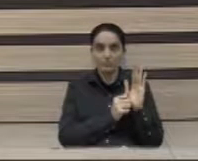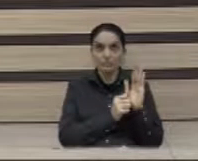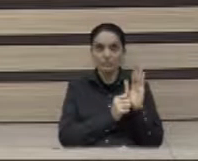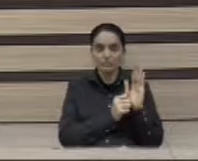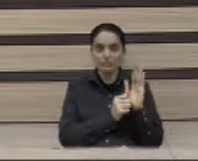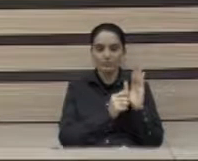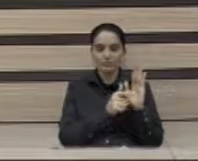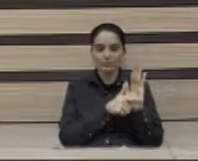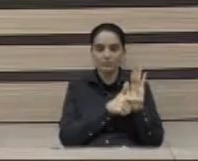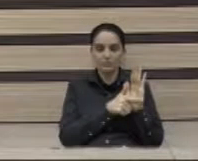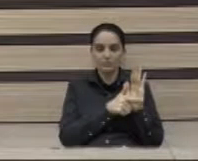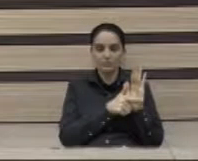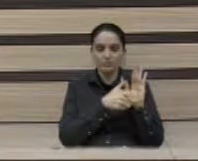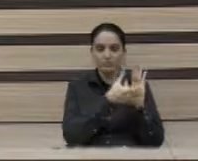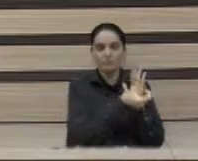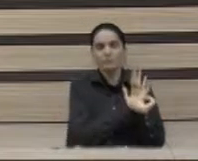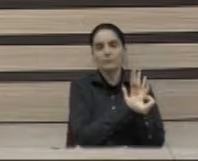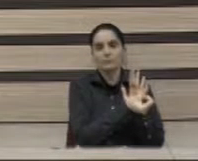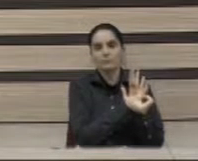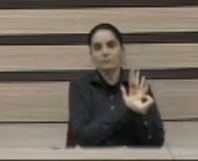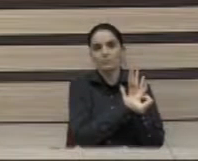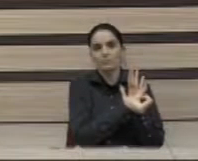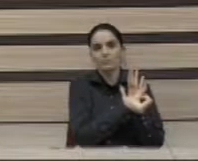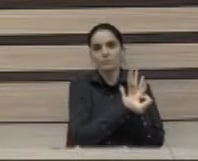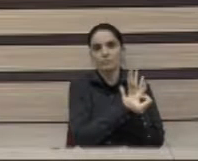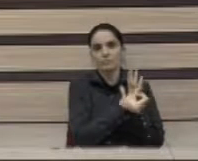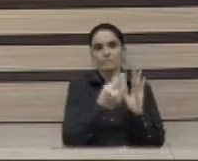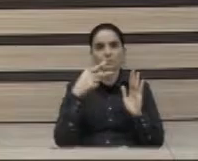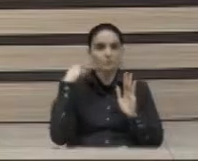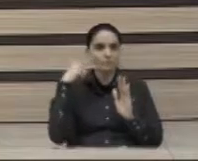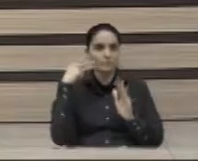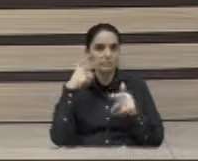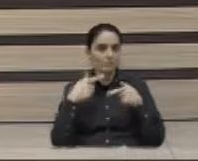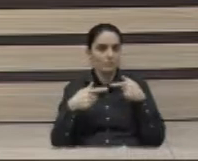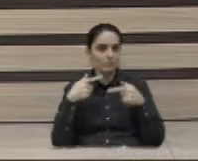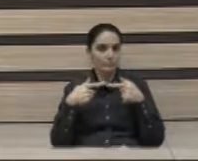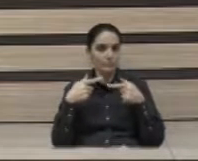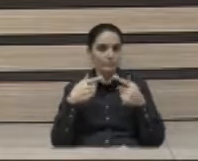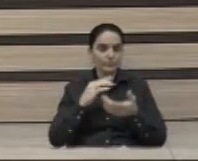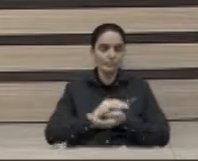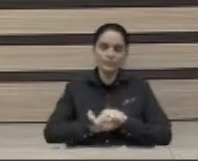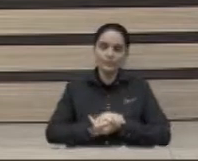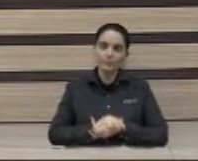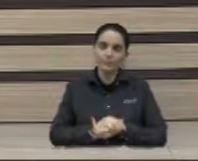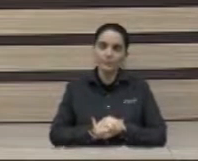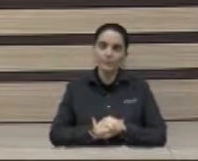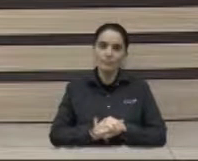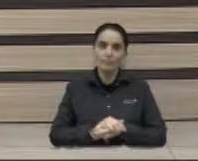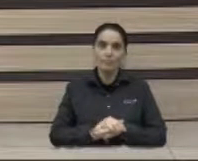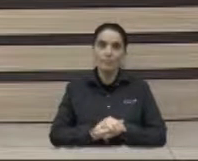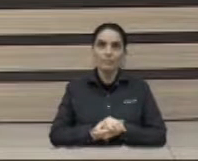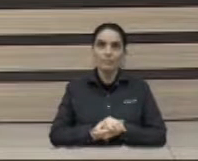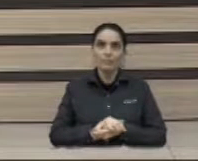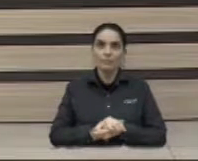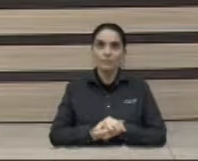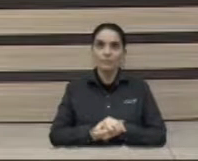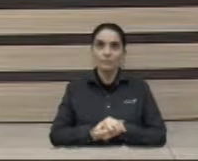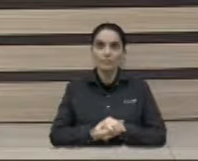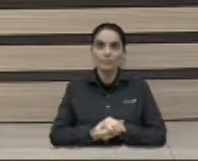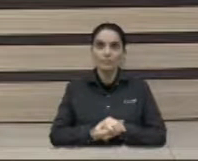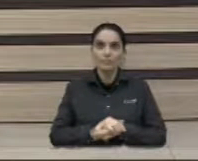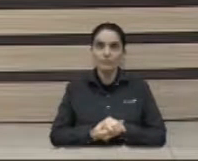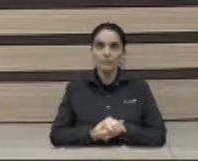e o 26º. Algum vereador deseja discutir? Eu quero um deles,